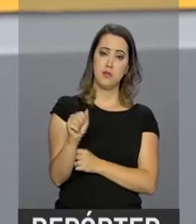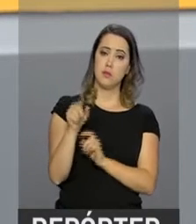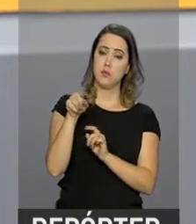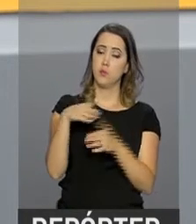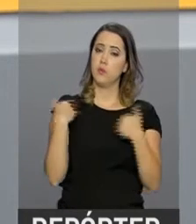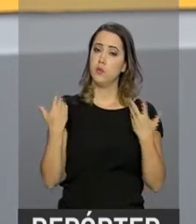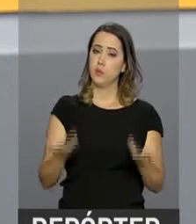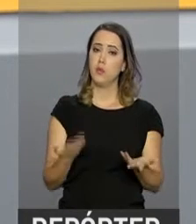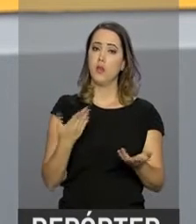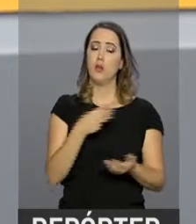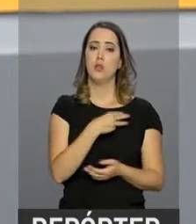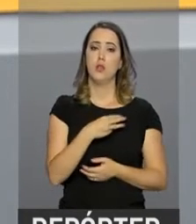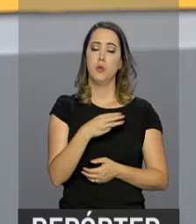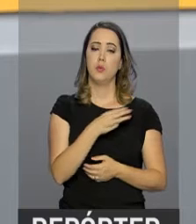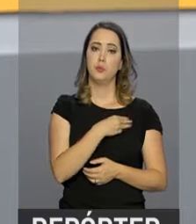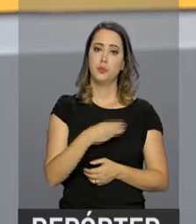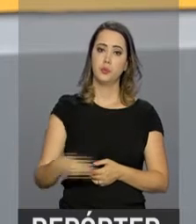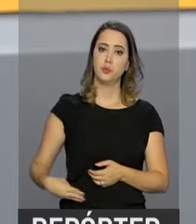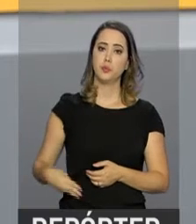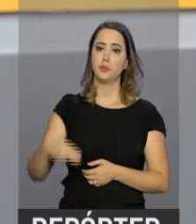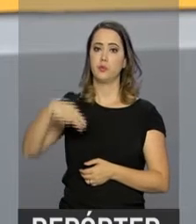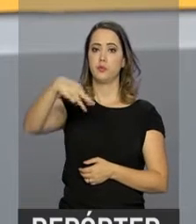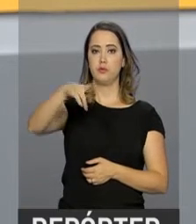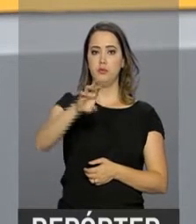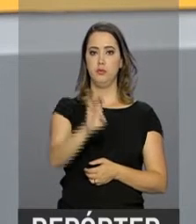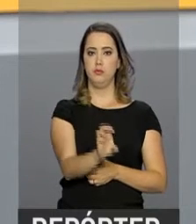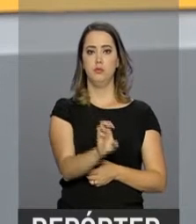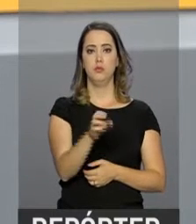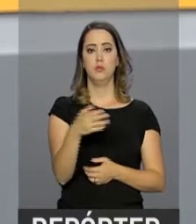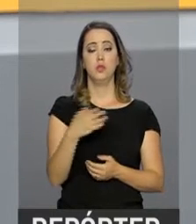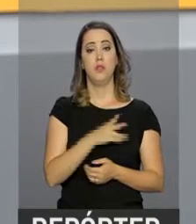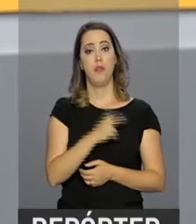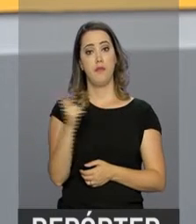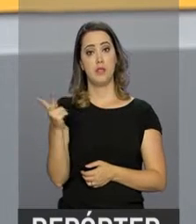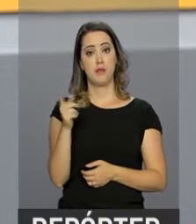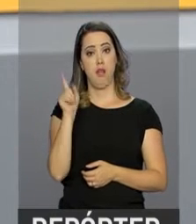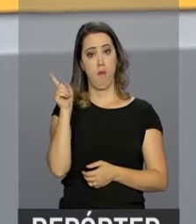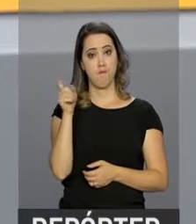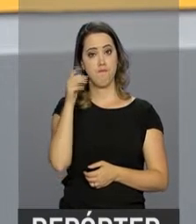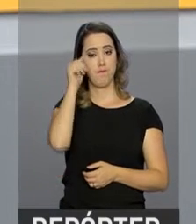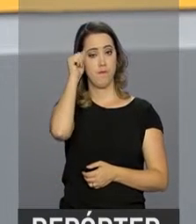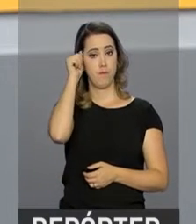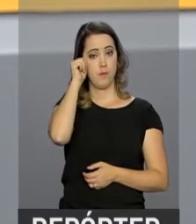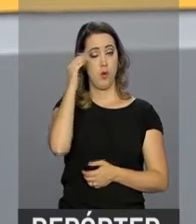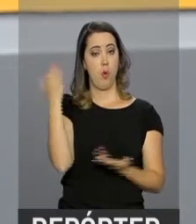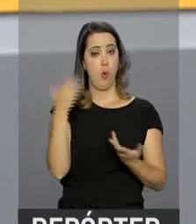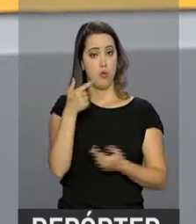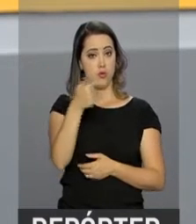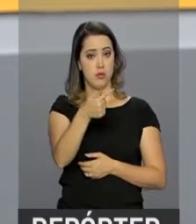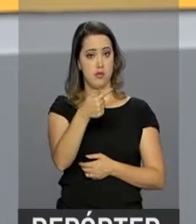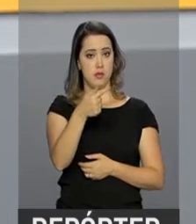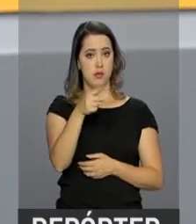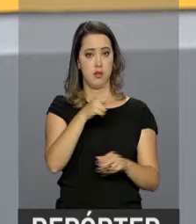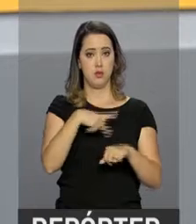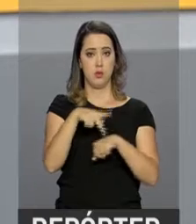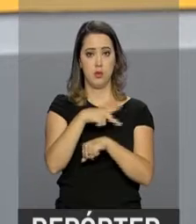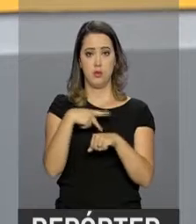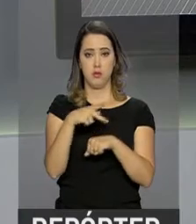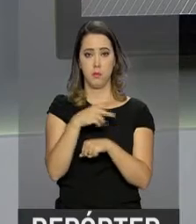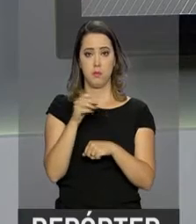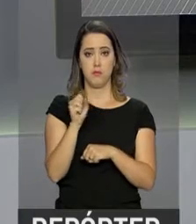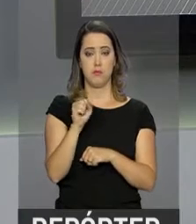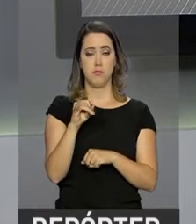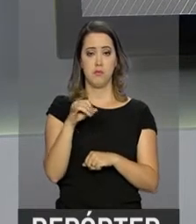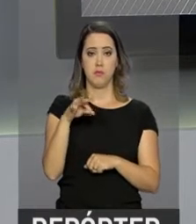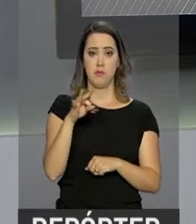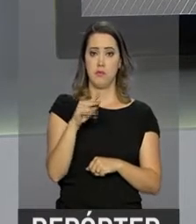Por isso, o ministro de Relações Exteriores, Aloysio Nunes, vai visitar a partir de hoje 7 países asiáticos. Na